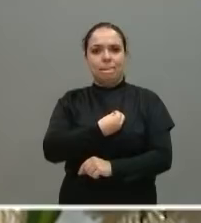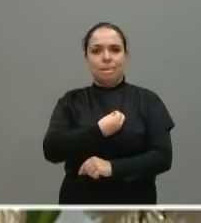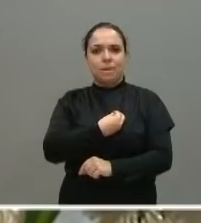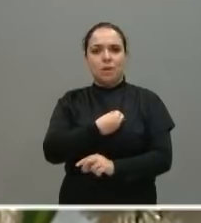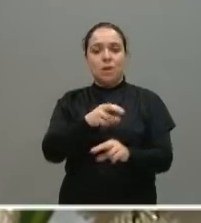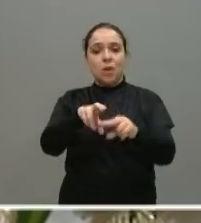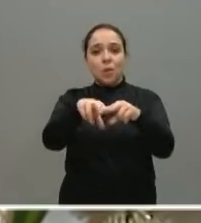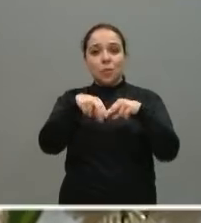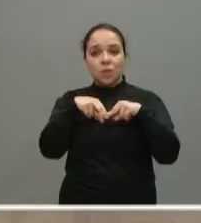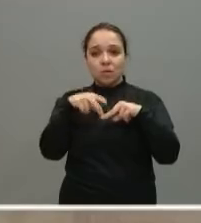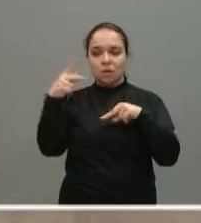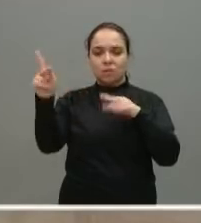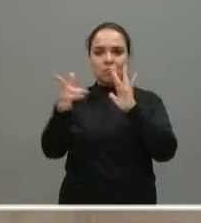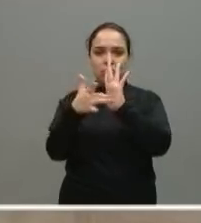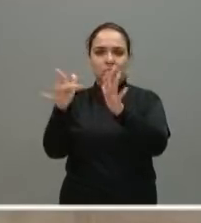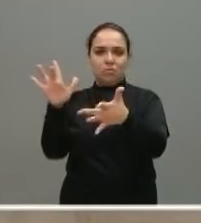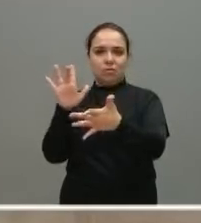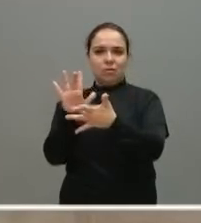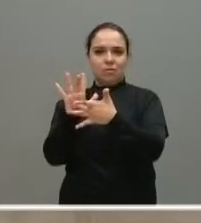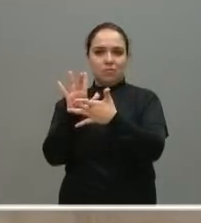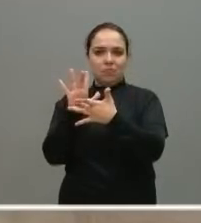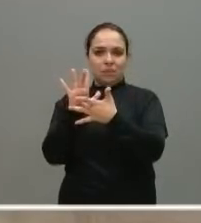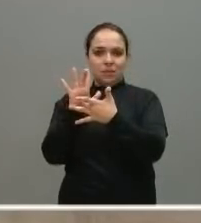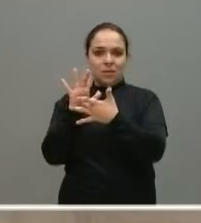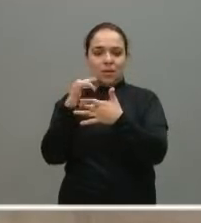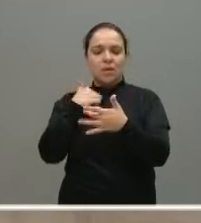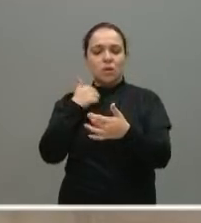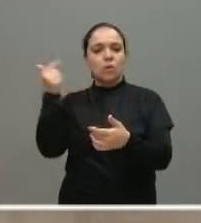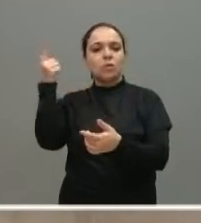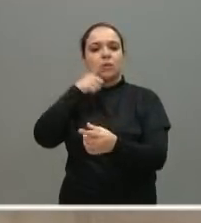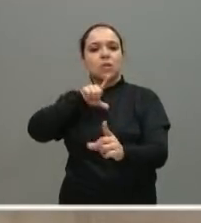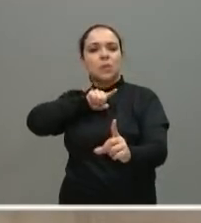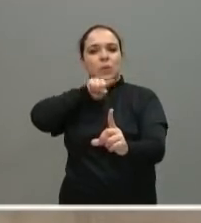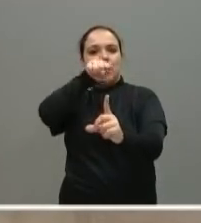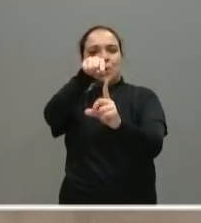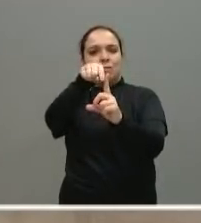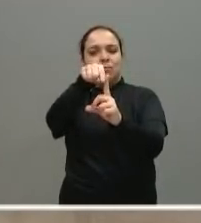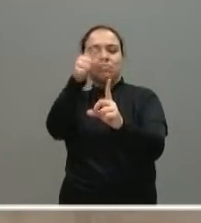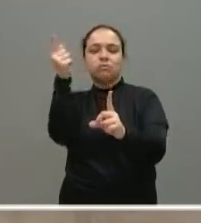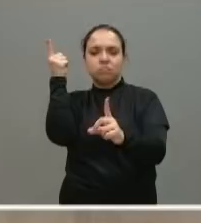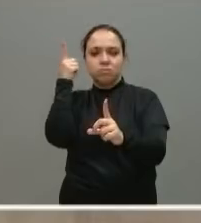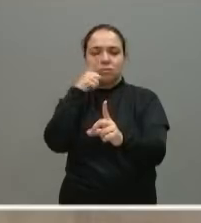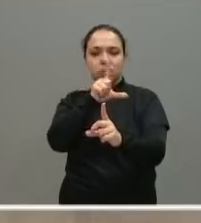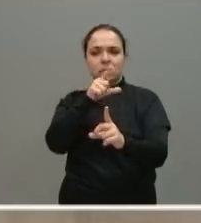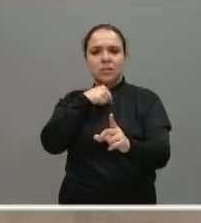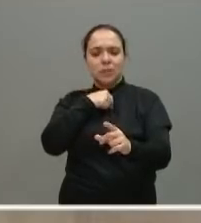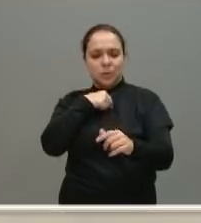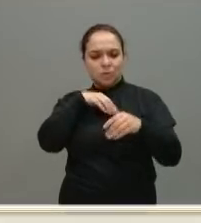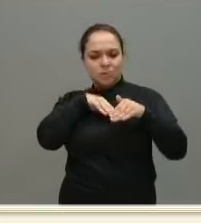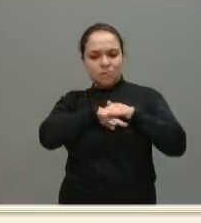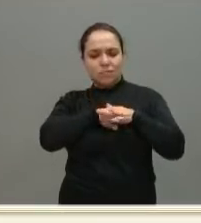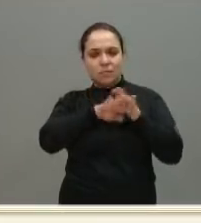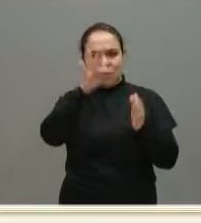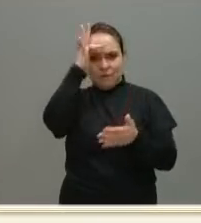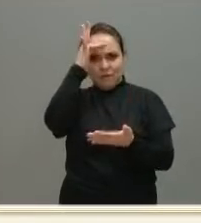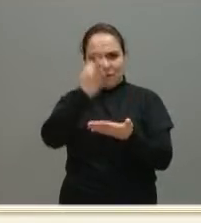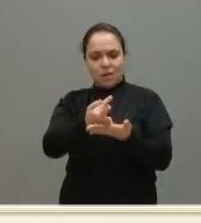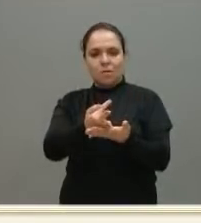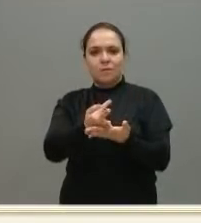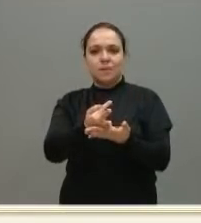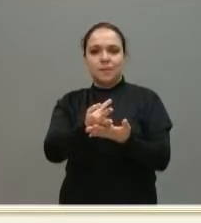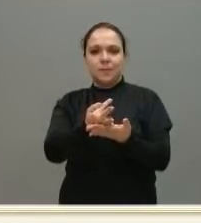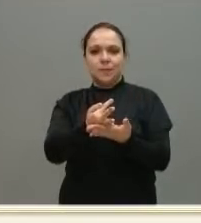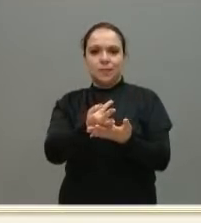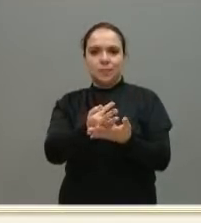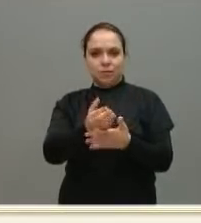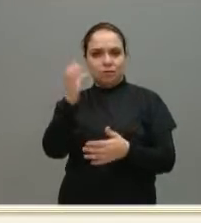por causa de Jesus, completei a corrida e guardei a fé. Paulo tem